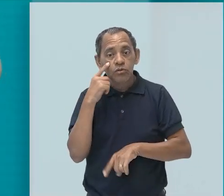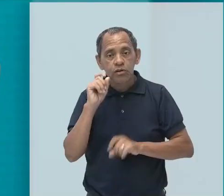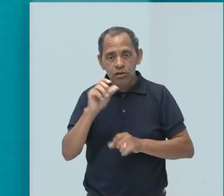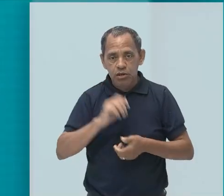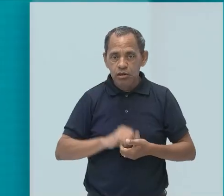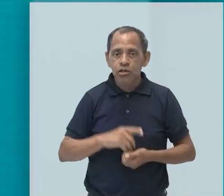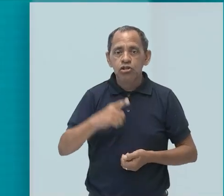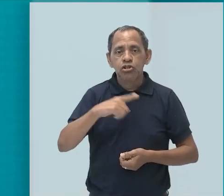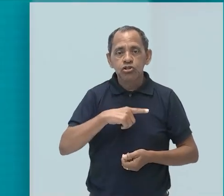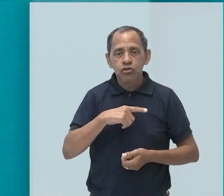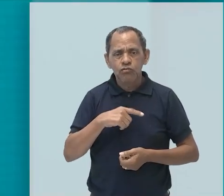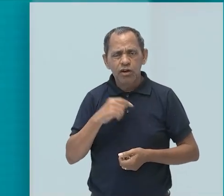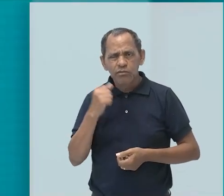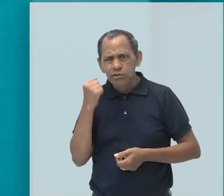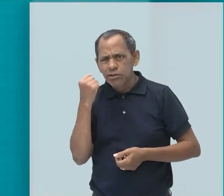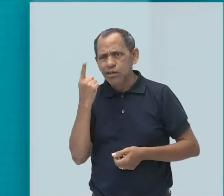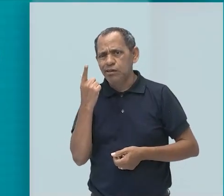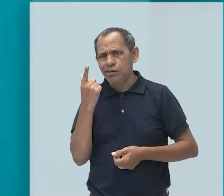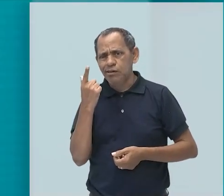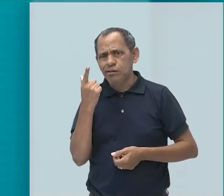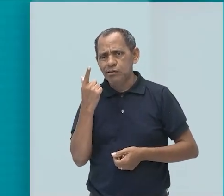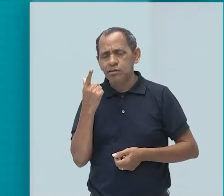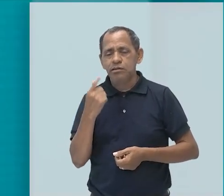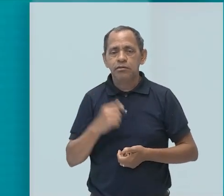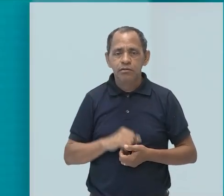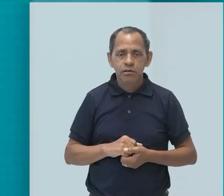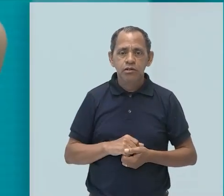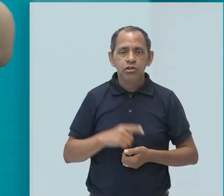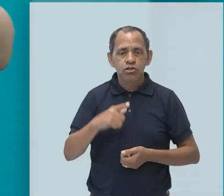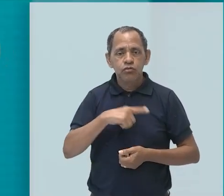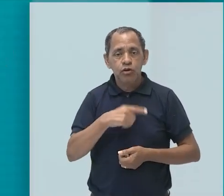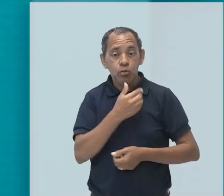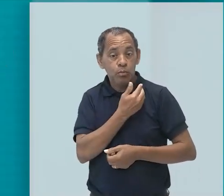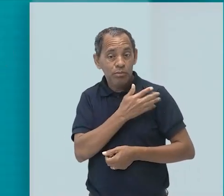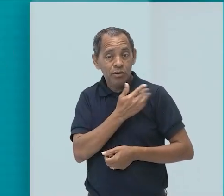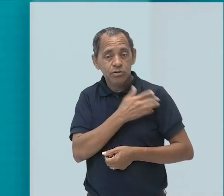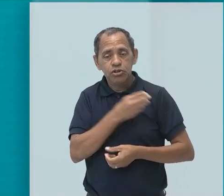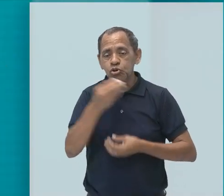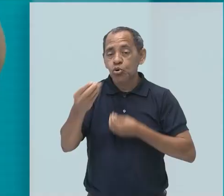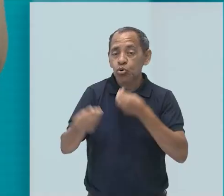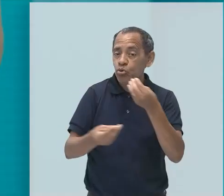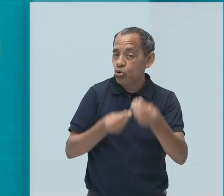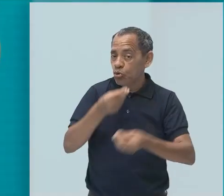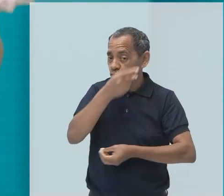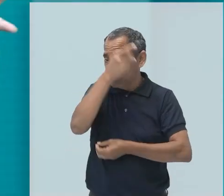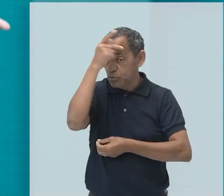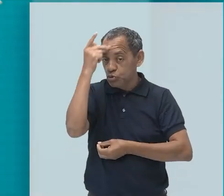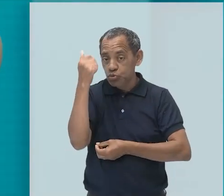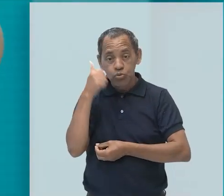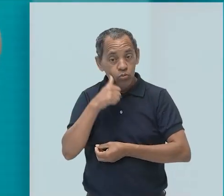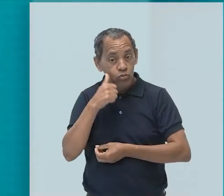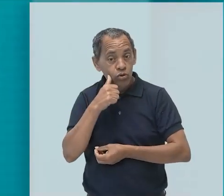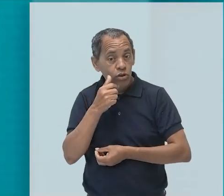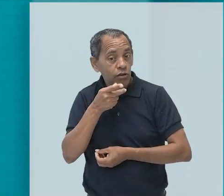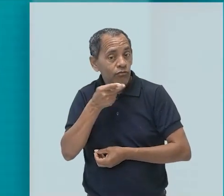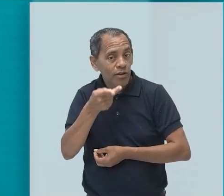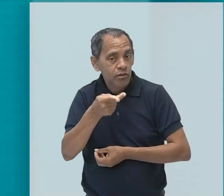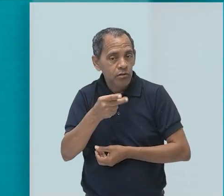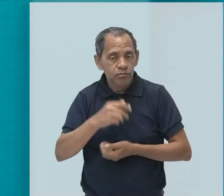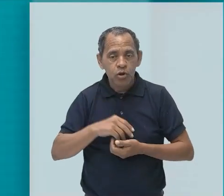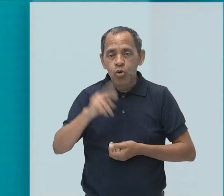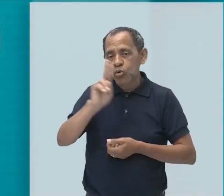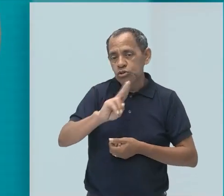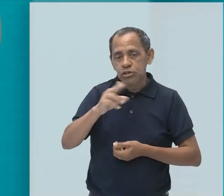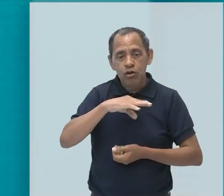observaram, tiveram estranhamento e acabaram por ter preconceito com a forma como elas falam, como ela falava, como ela estava utilizando